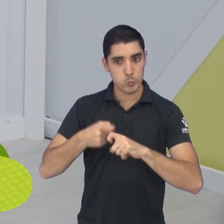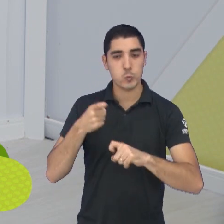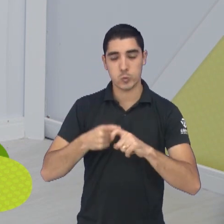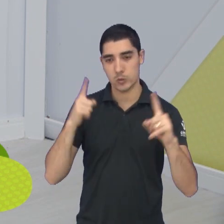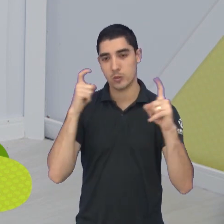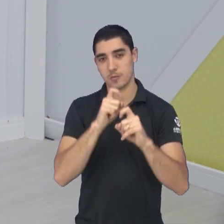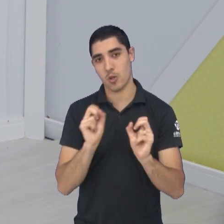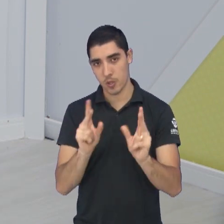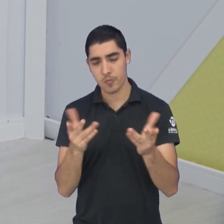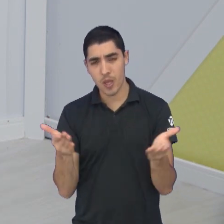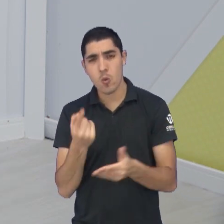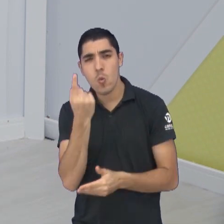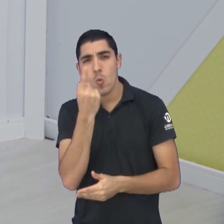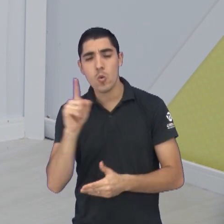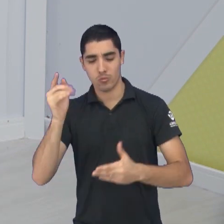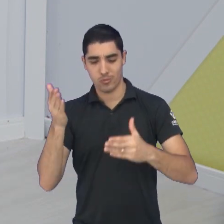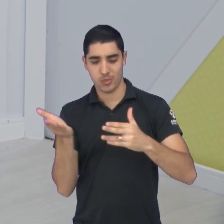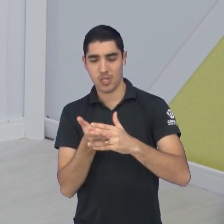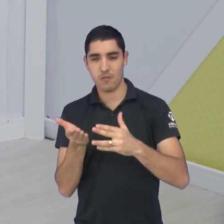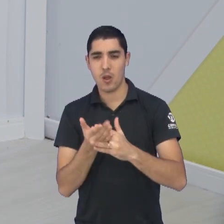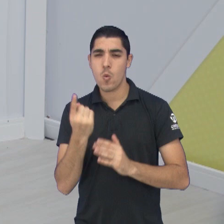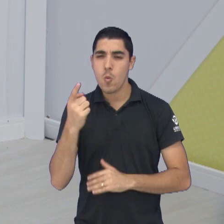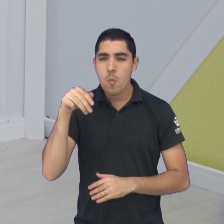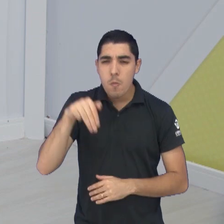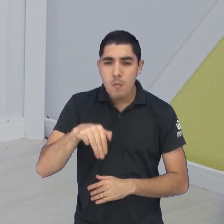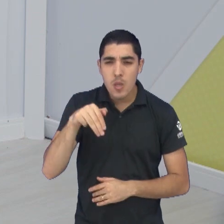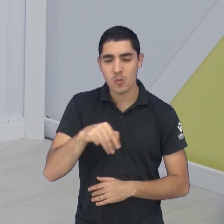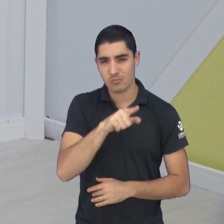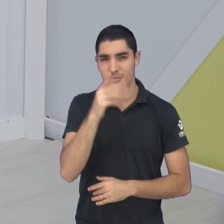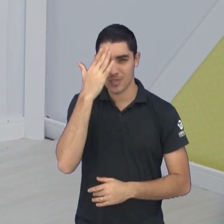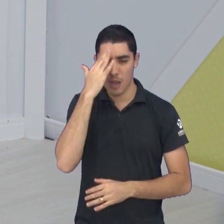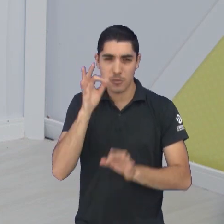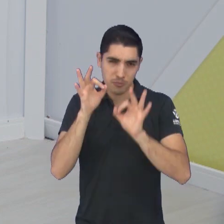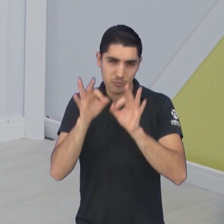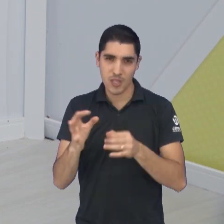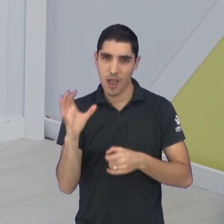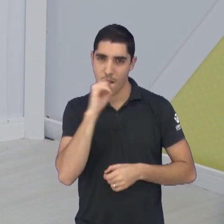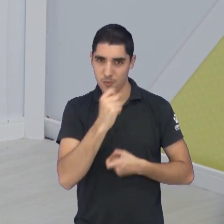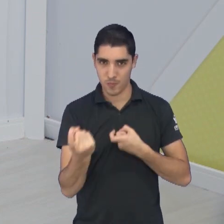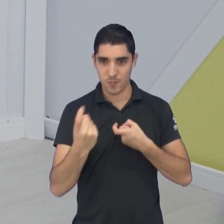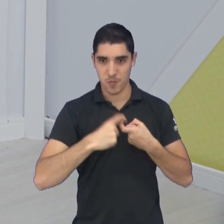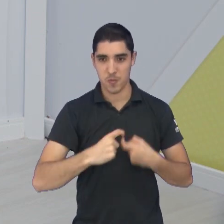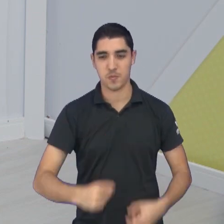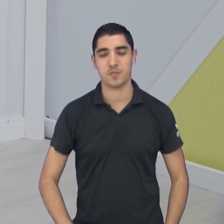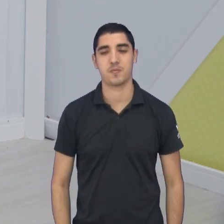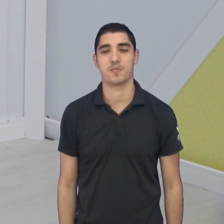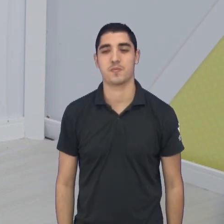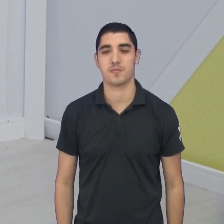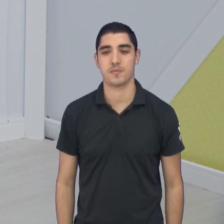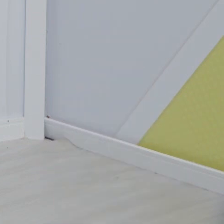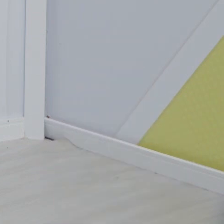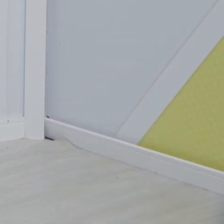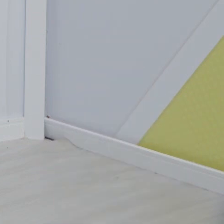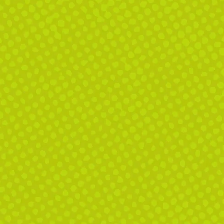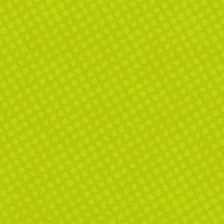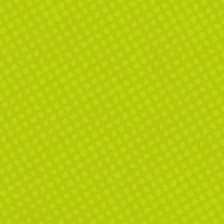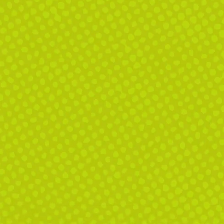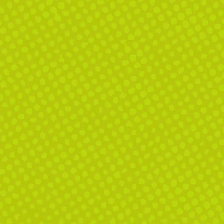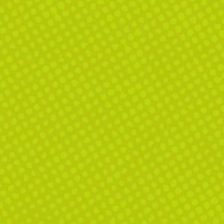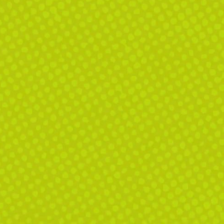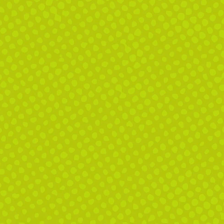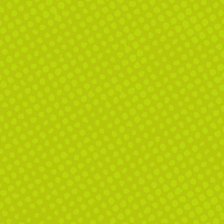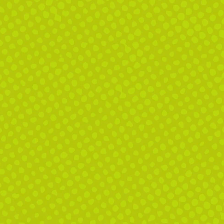certo? A gente vai para o último intervalo do dia, aquele 1 minutinho e meio que você sabe, é rapidinho, é pai bola, já voltamos, não sai daí.